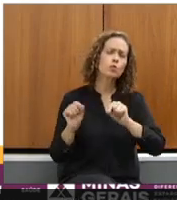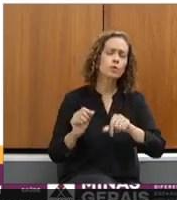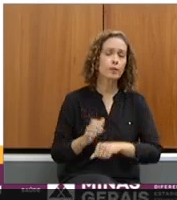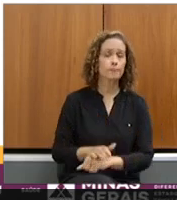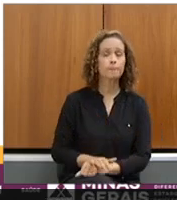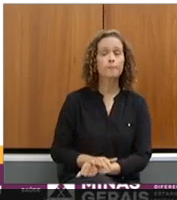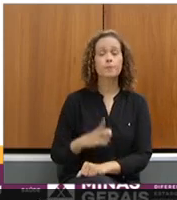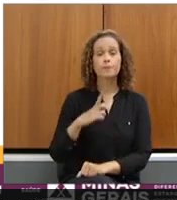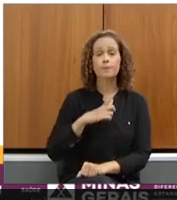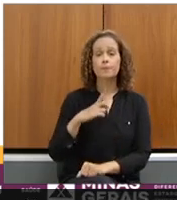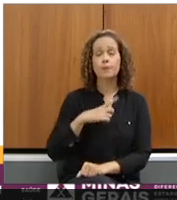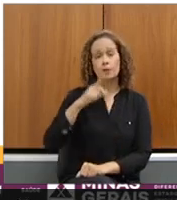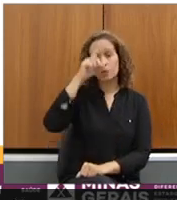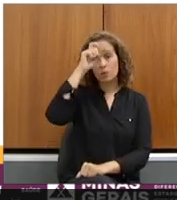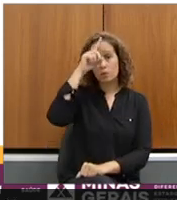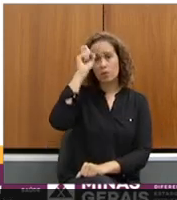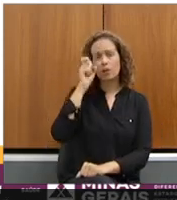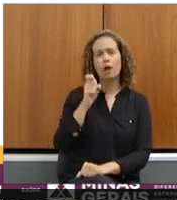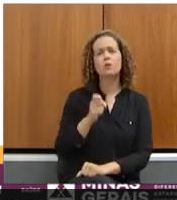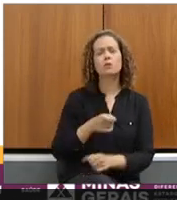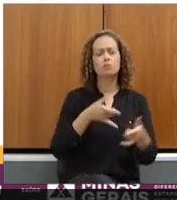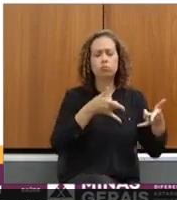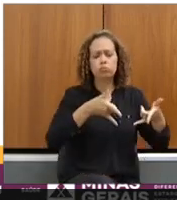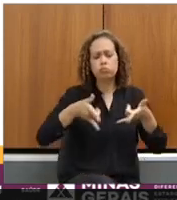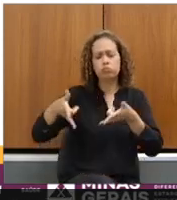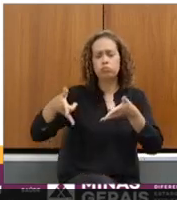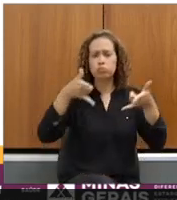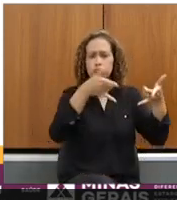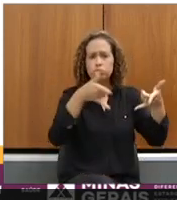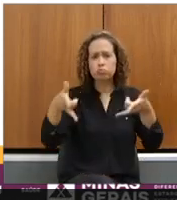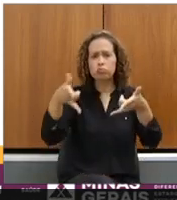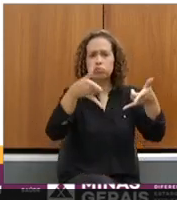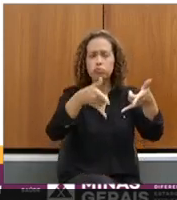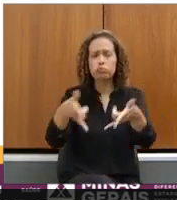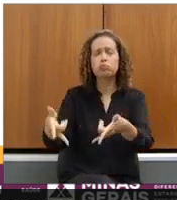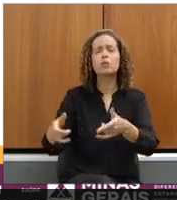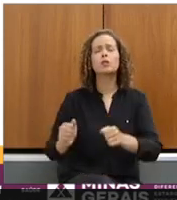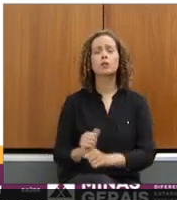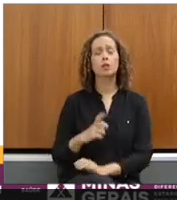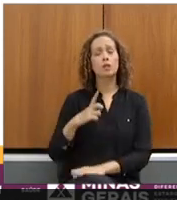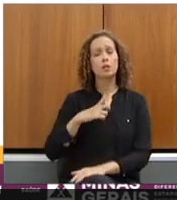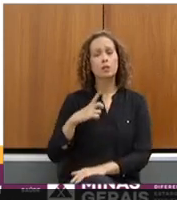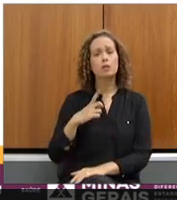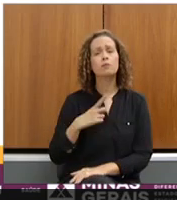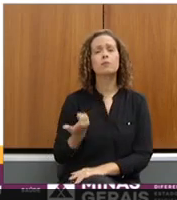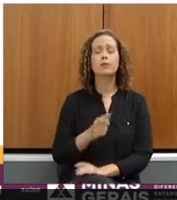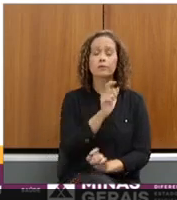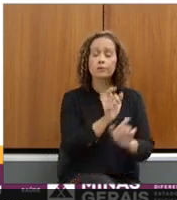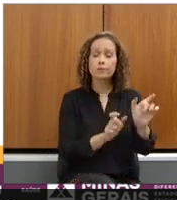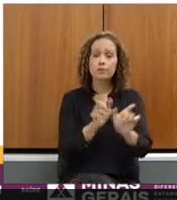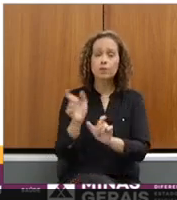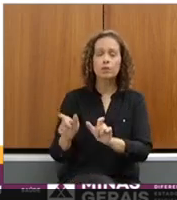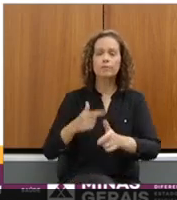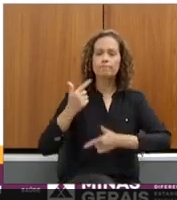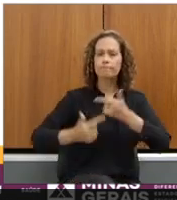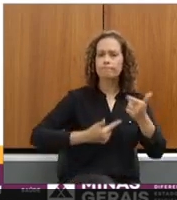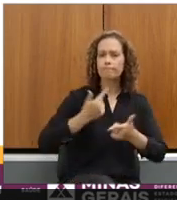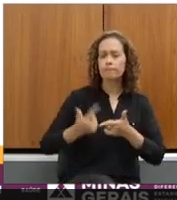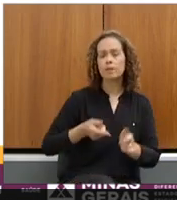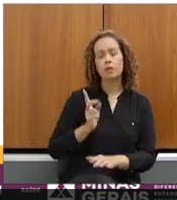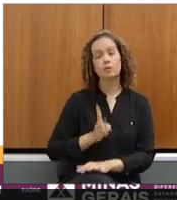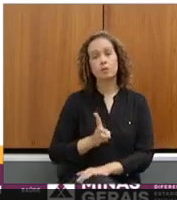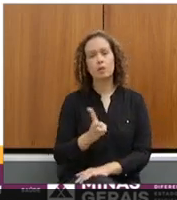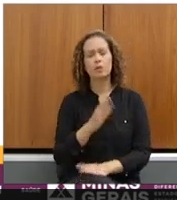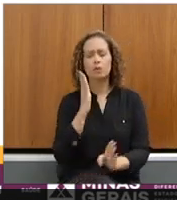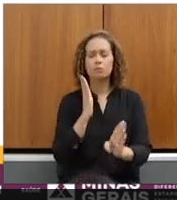ampliação de leitos até à exaustão até exaustão de equipamentos até exaustão de Recursos Humanos então toda vez que nós